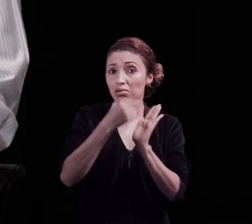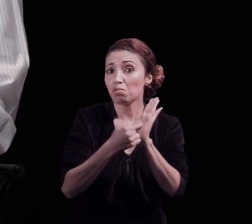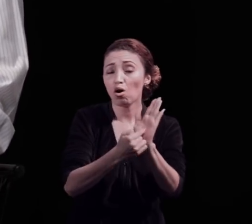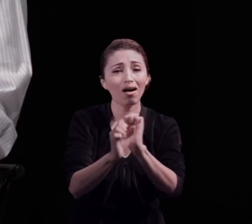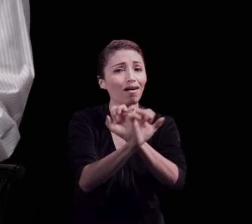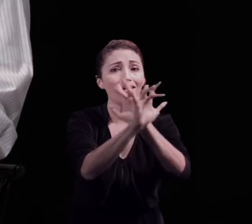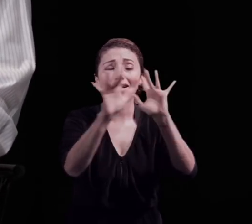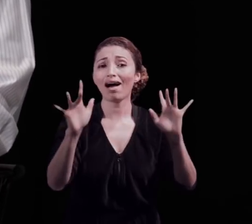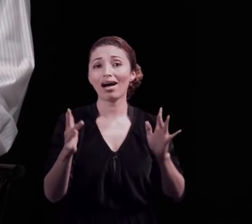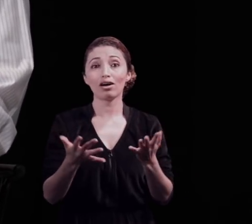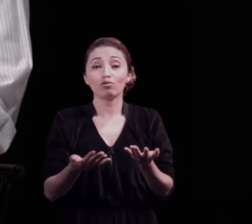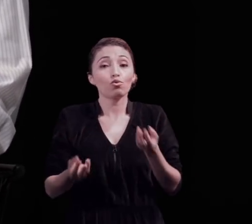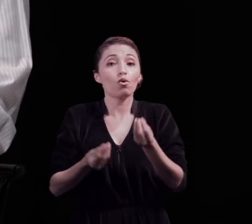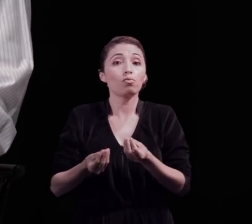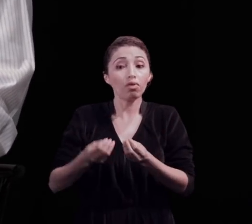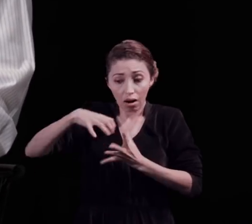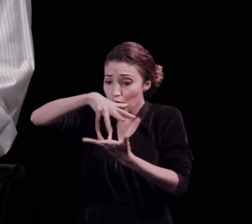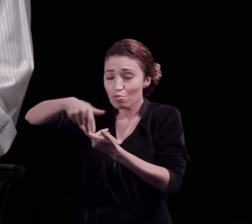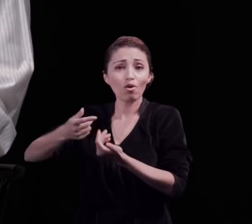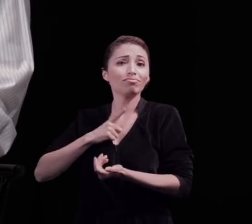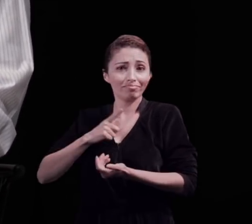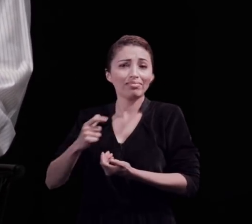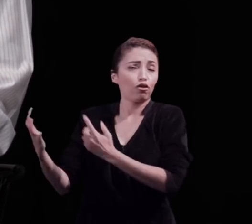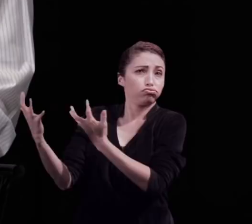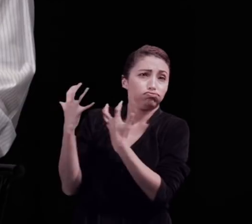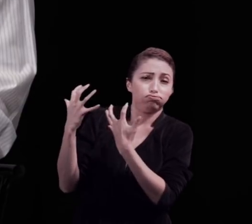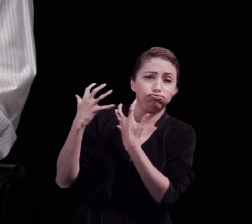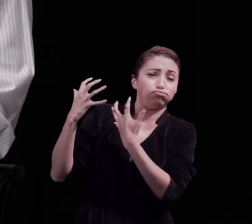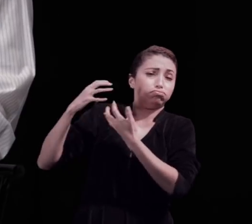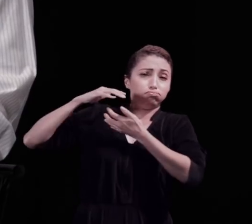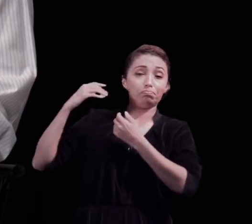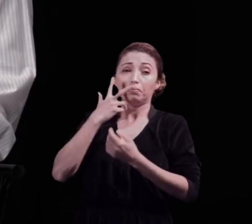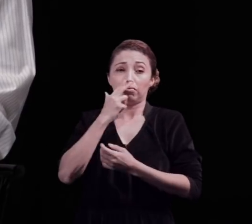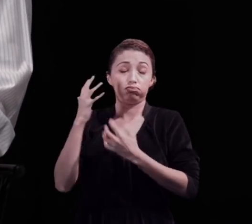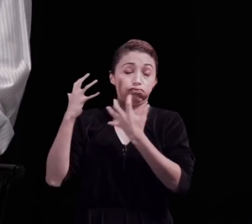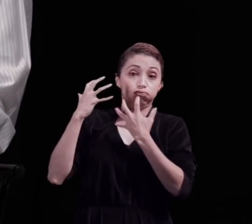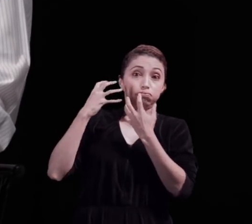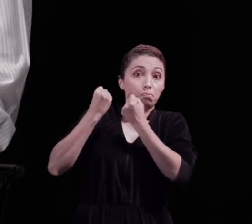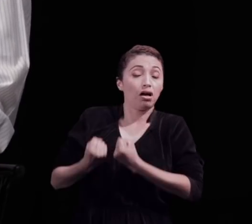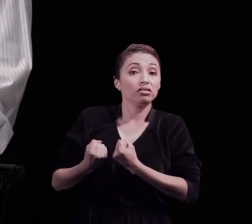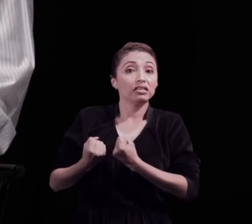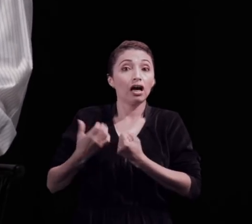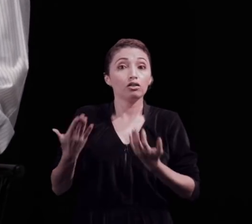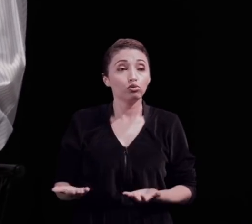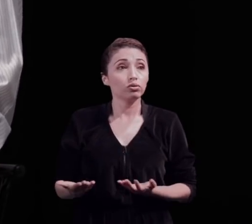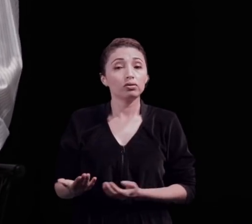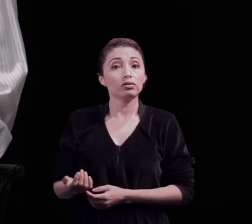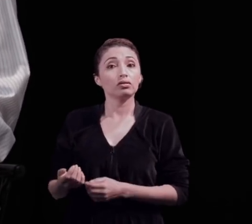somos prensados no mundo. E aí o texto, a palavra que aí está,